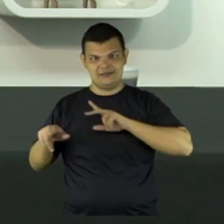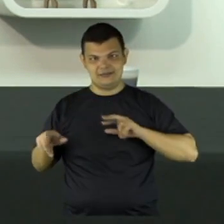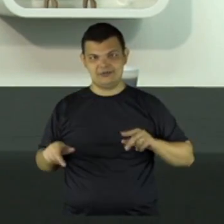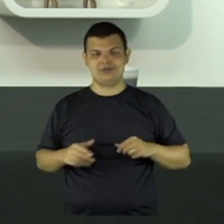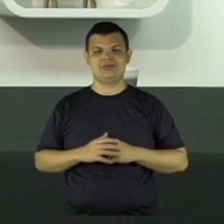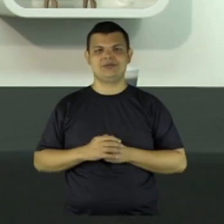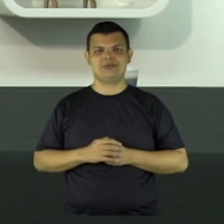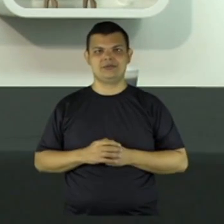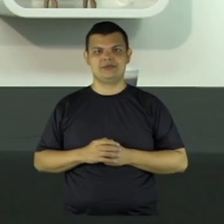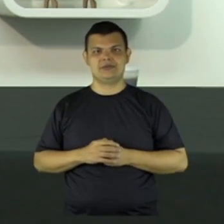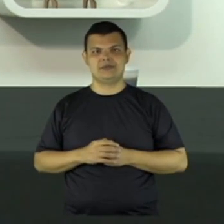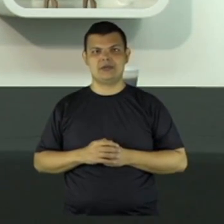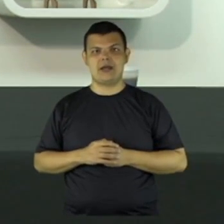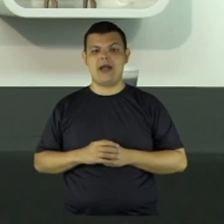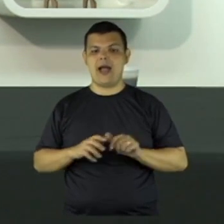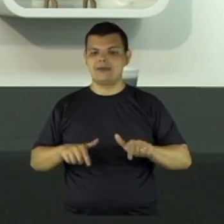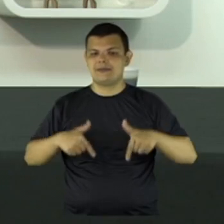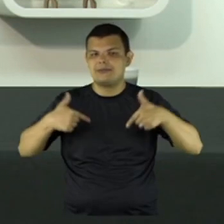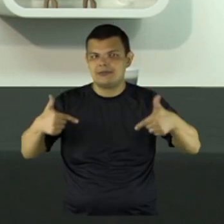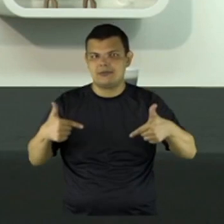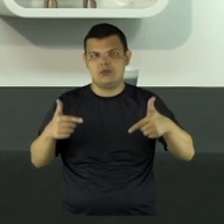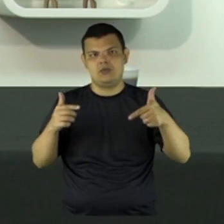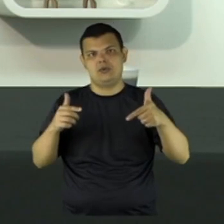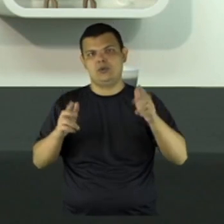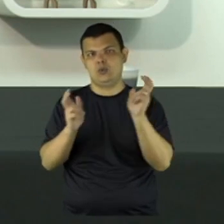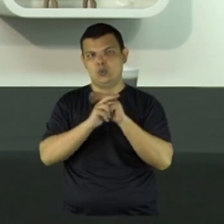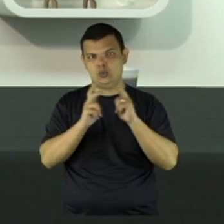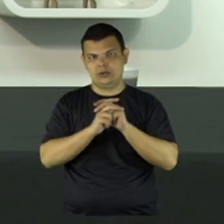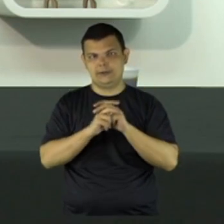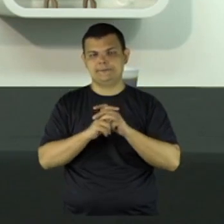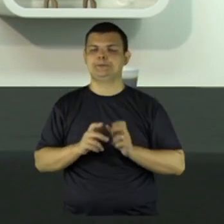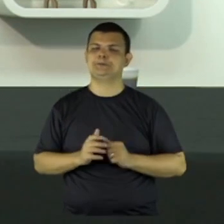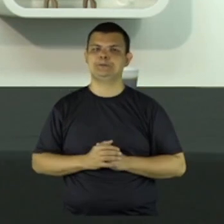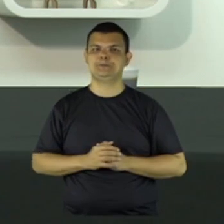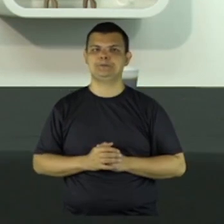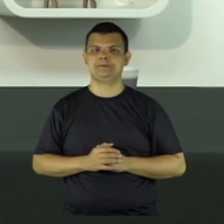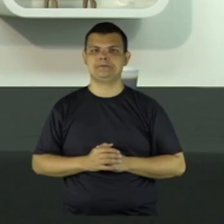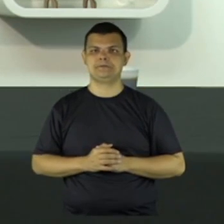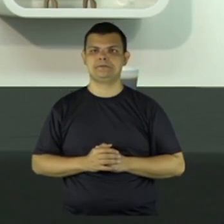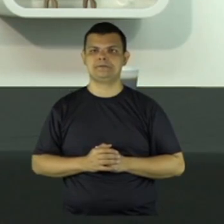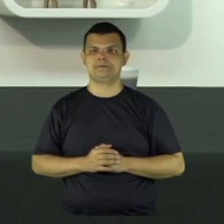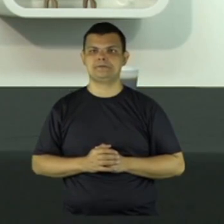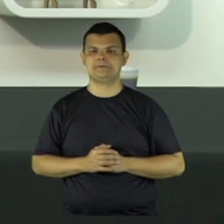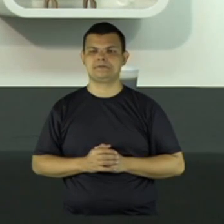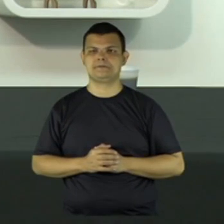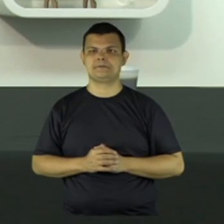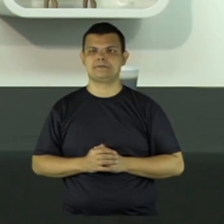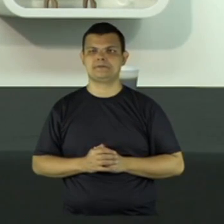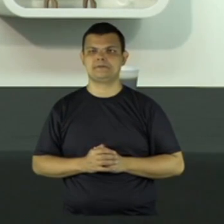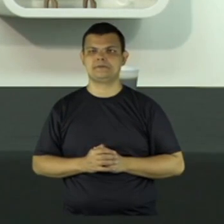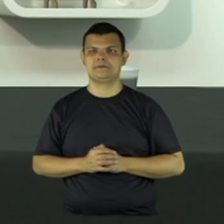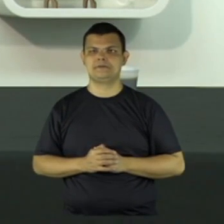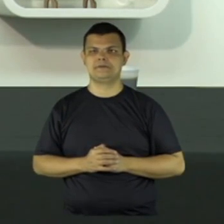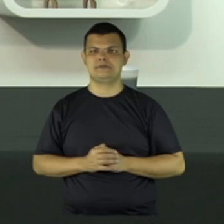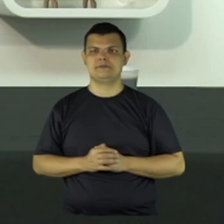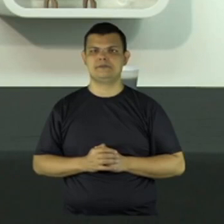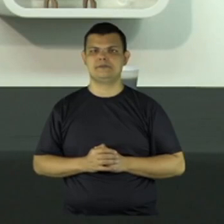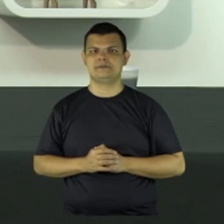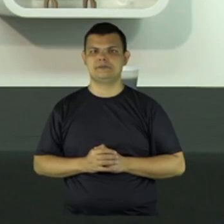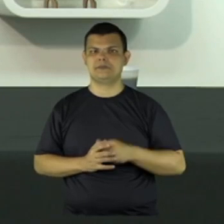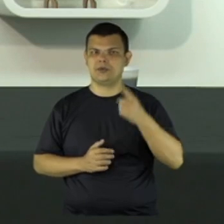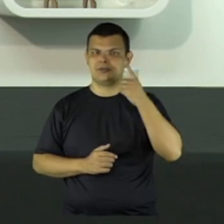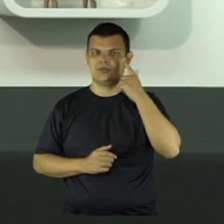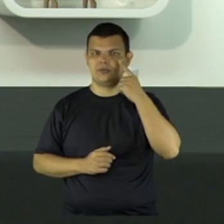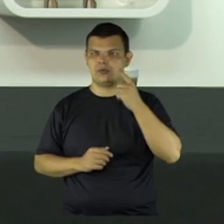entre as ações de luta, as ações de agarre, certo? Vamos voltar para o